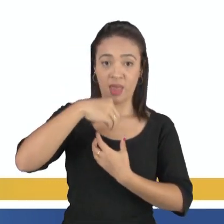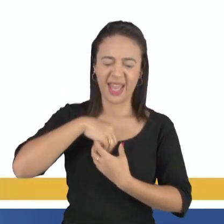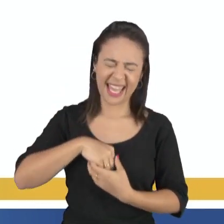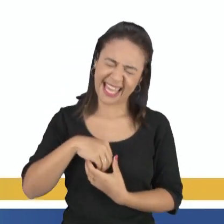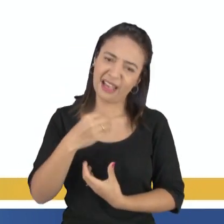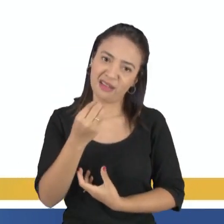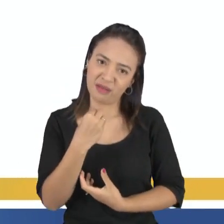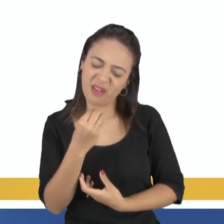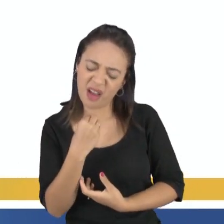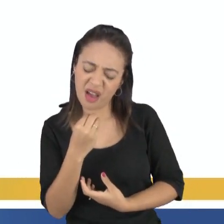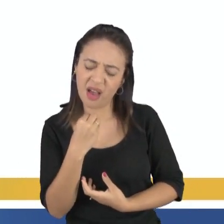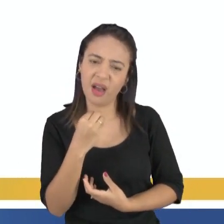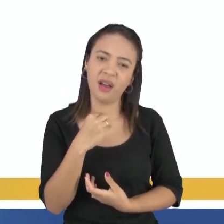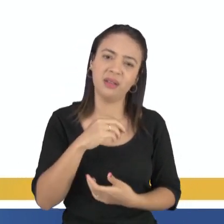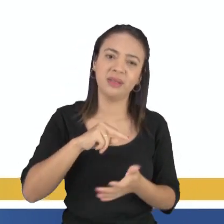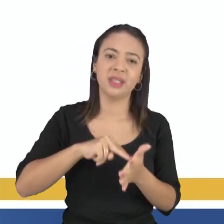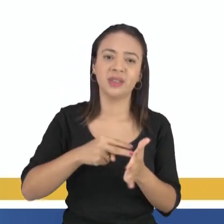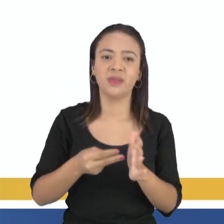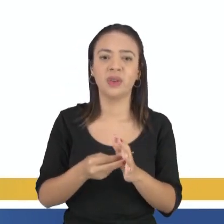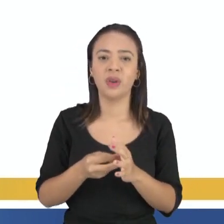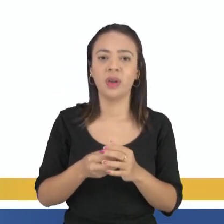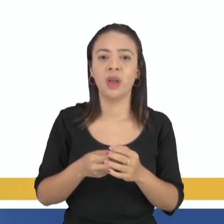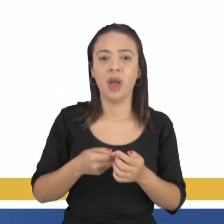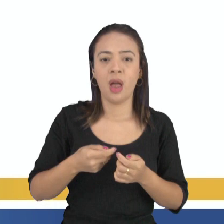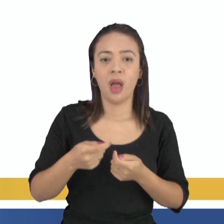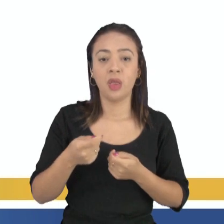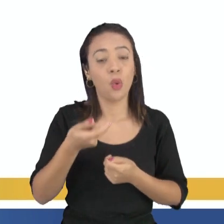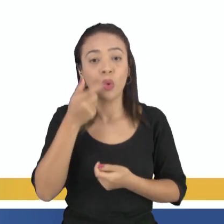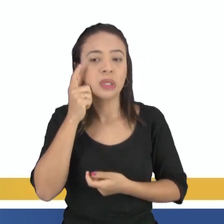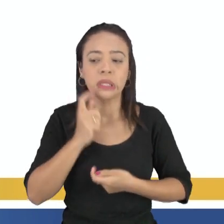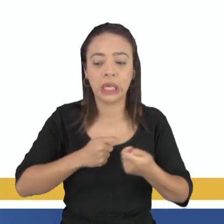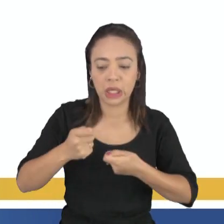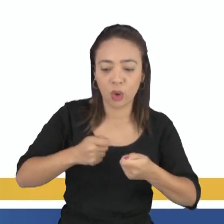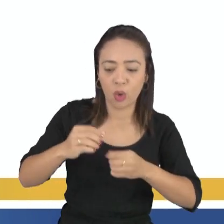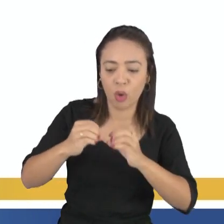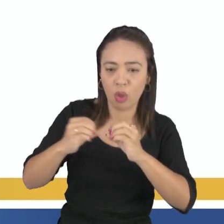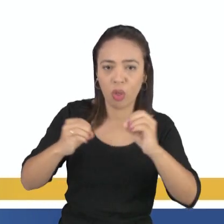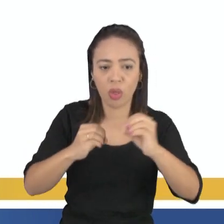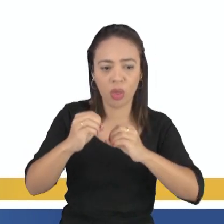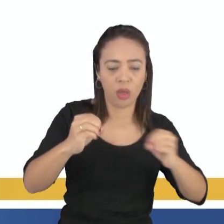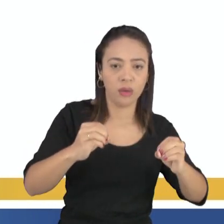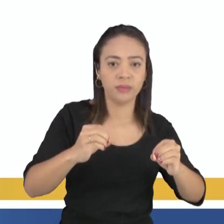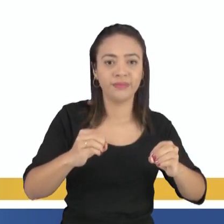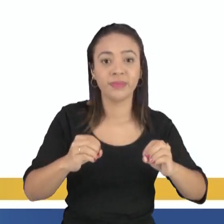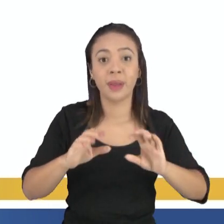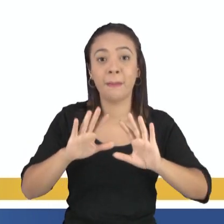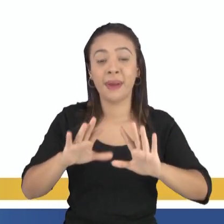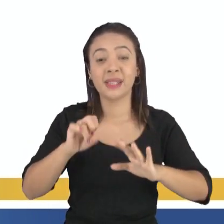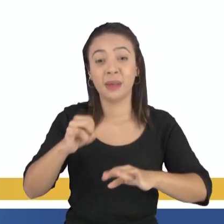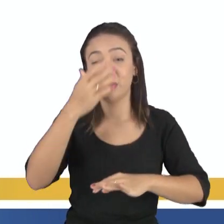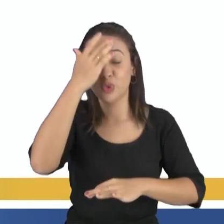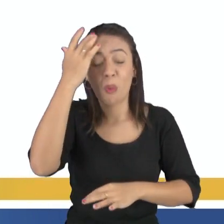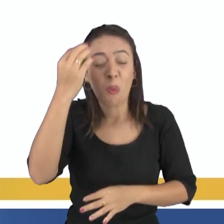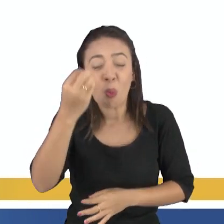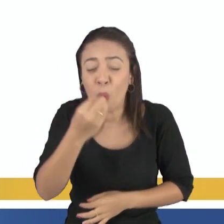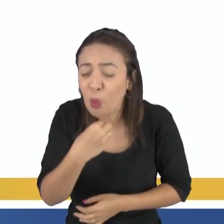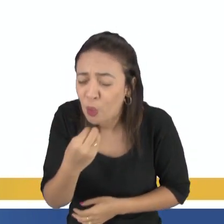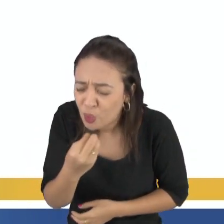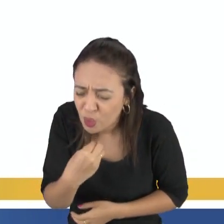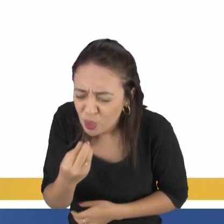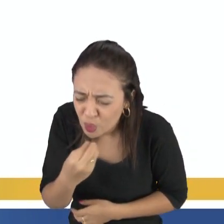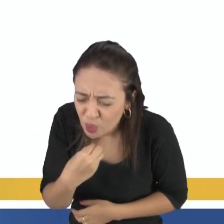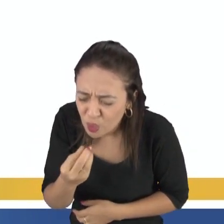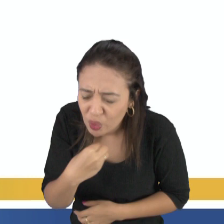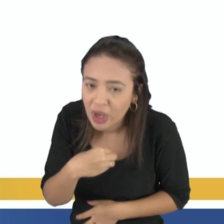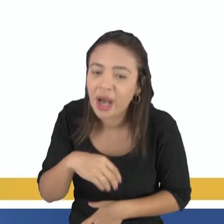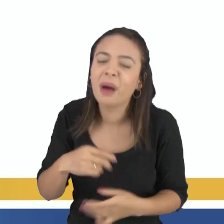imunológico mediano, ele vai conter a multiplicação e vai ficar latente, né? E se a pessoa estiver debilitada imunologicamente, é lógico que